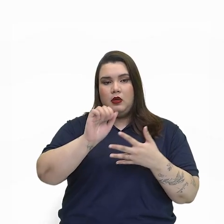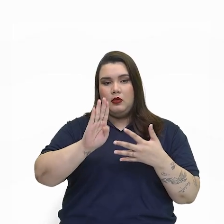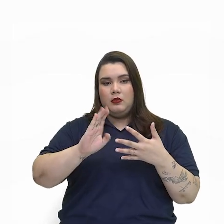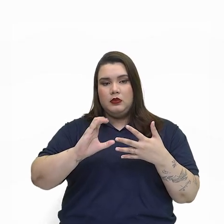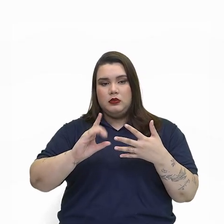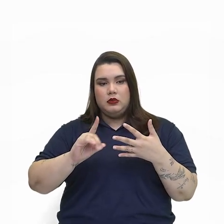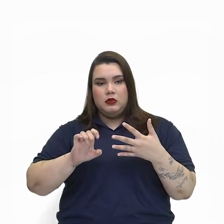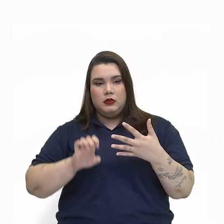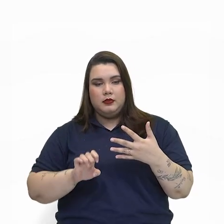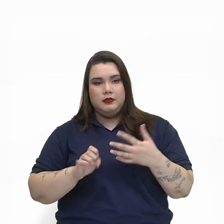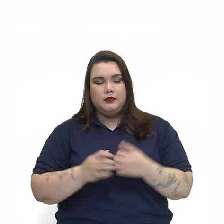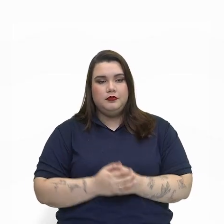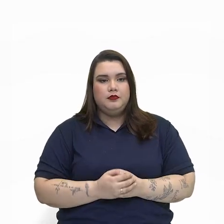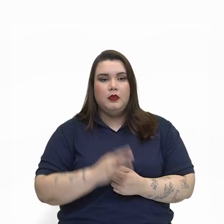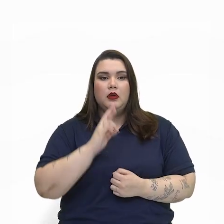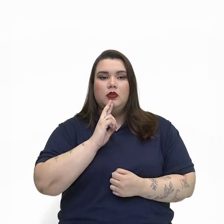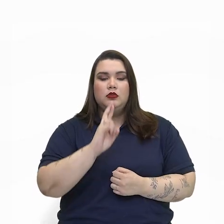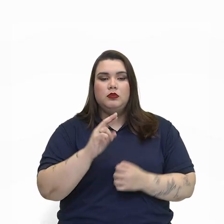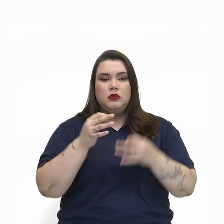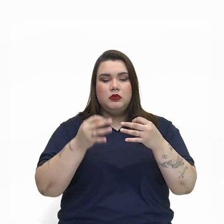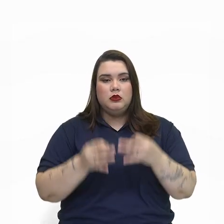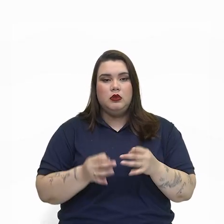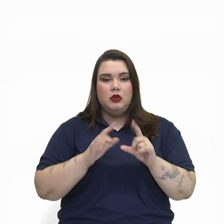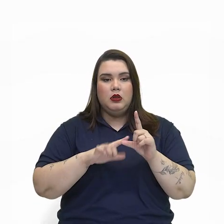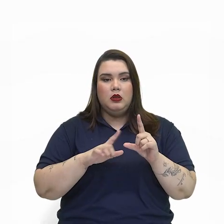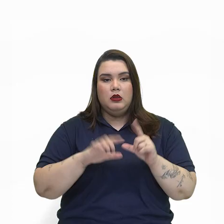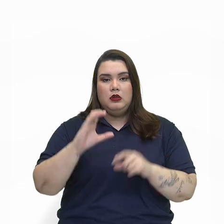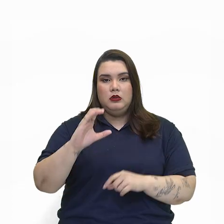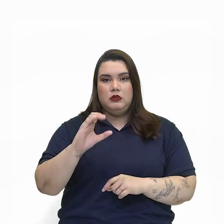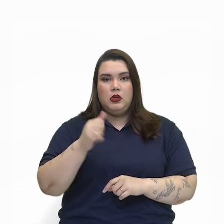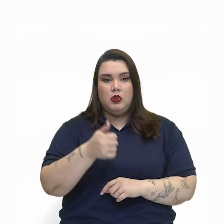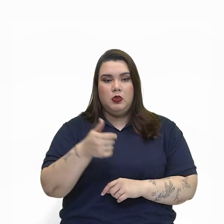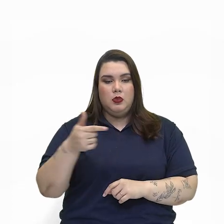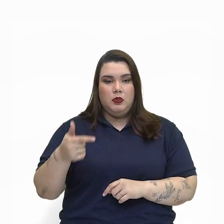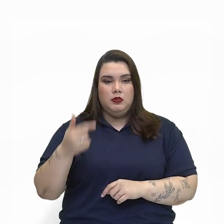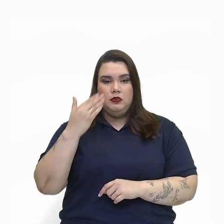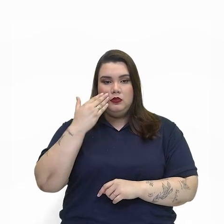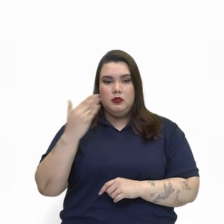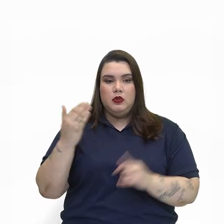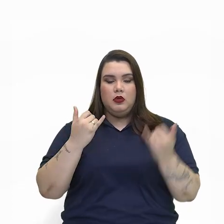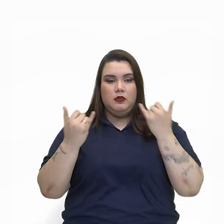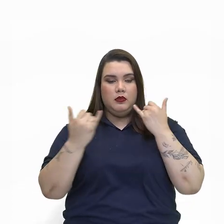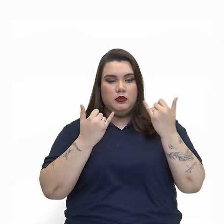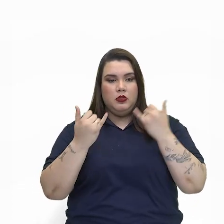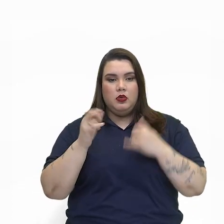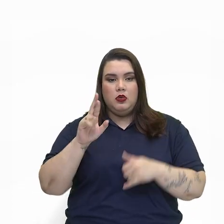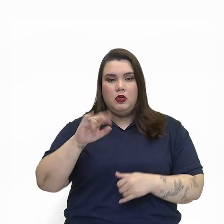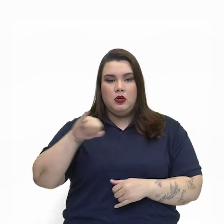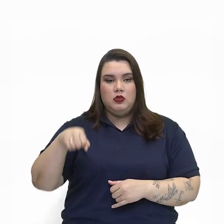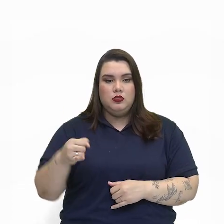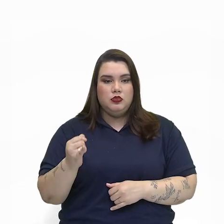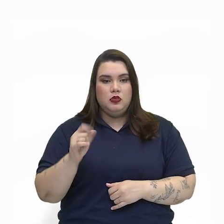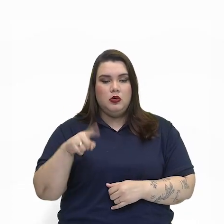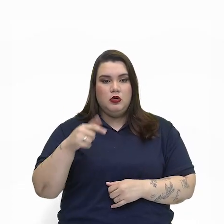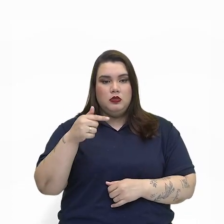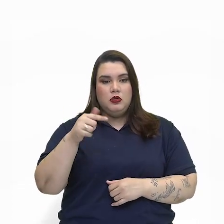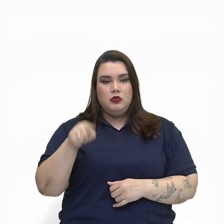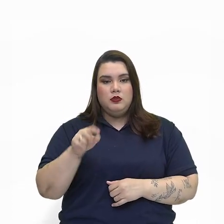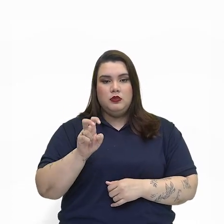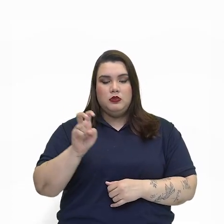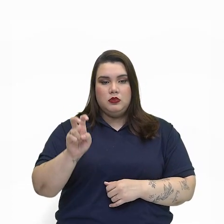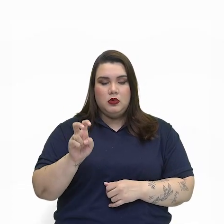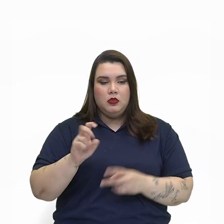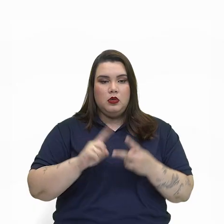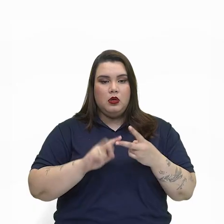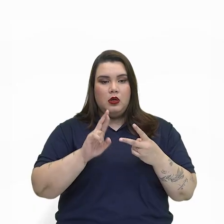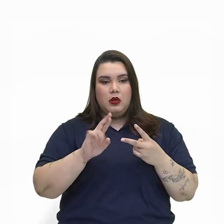E. Aqui a solução, pessoal, é o seguinte, aqui estão os dados, olha. Dado do problema, raio de Júpiter, 7,5, raio